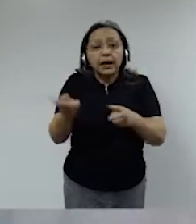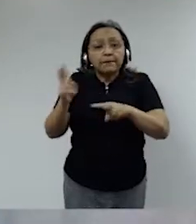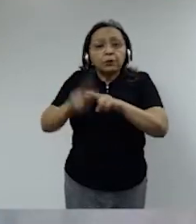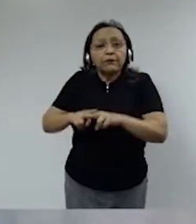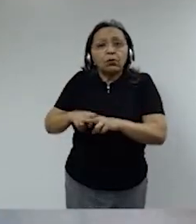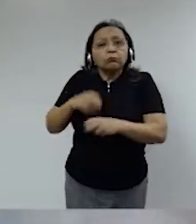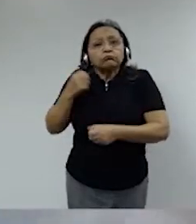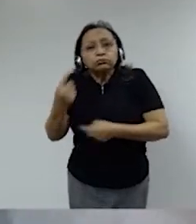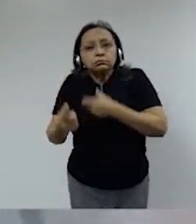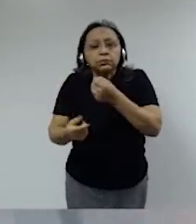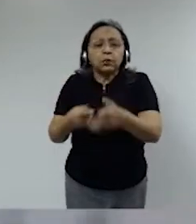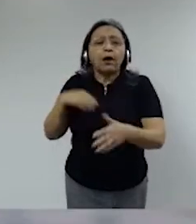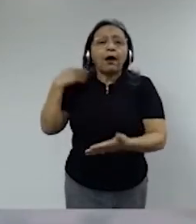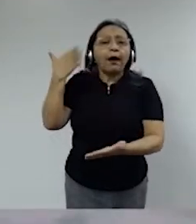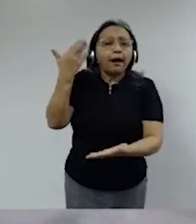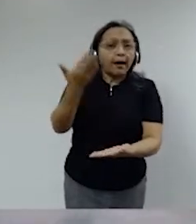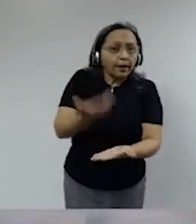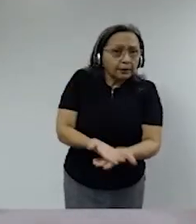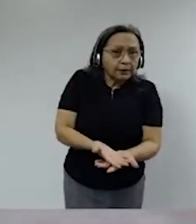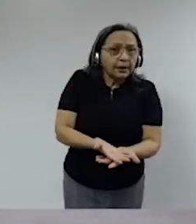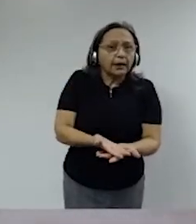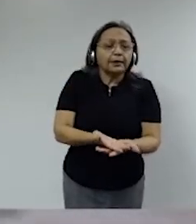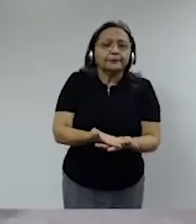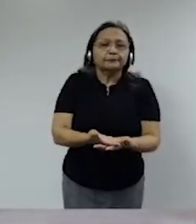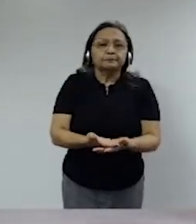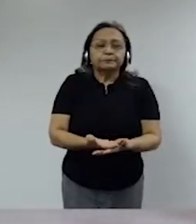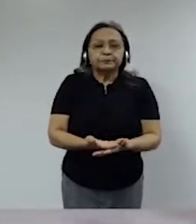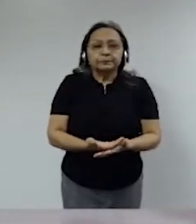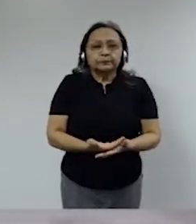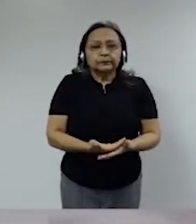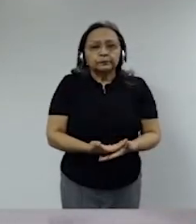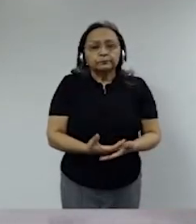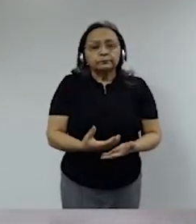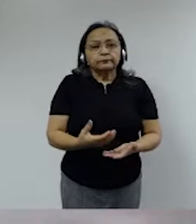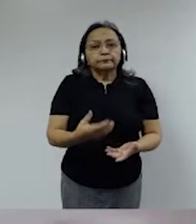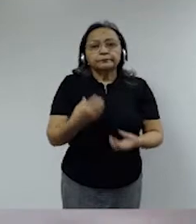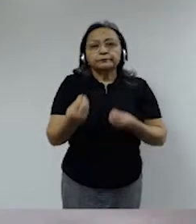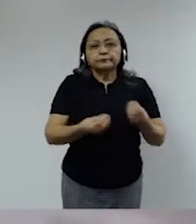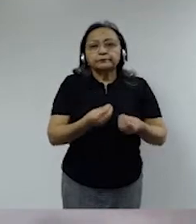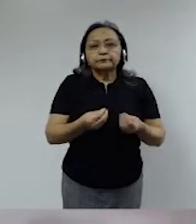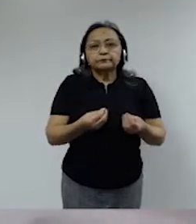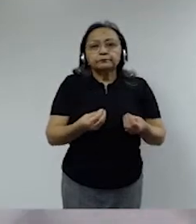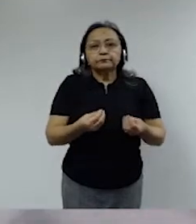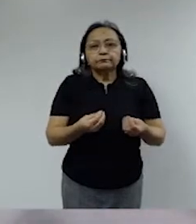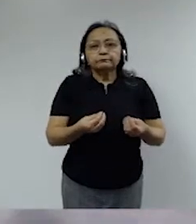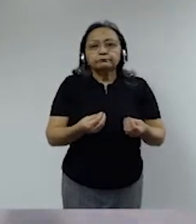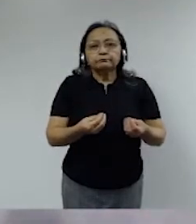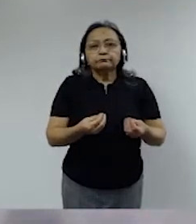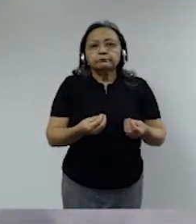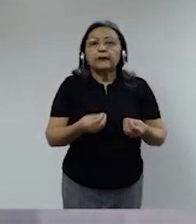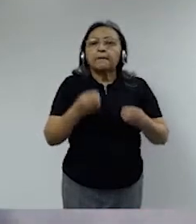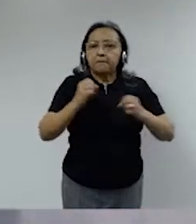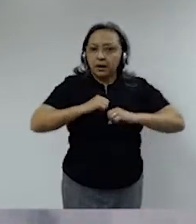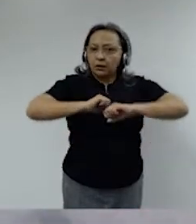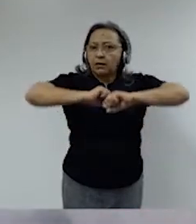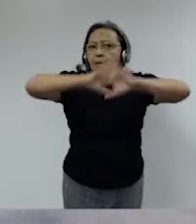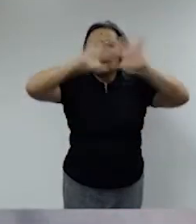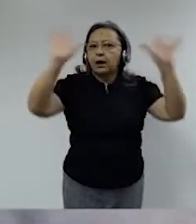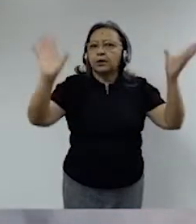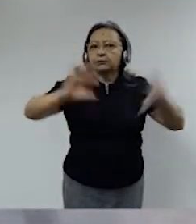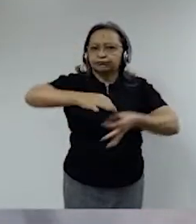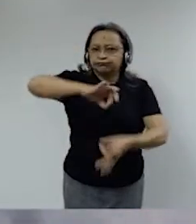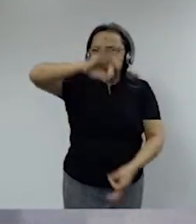exceção, certo? Até de maneira um pouco, eu diria, bastante expansiva, né?